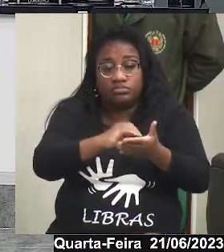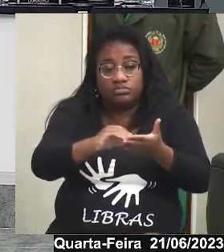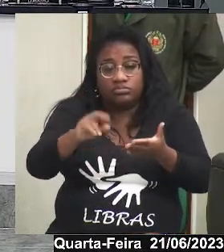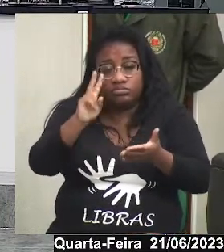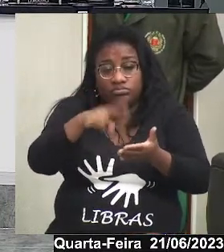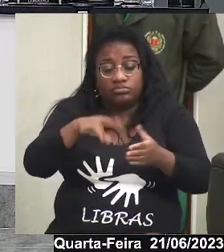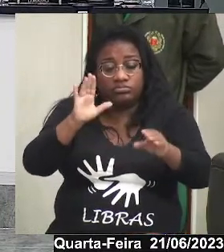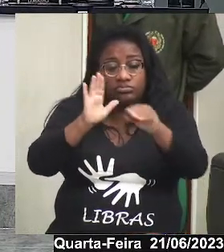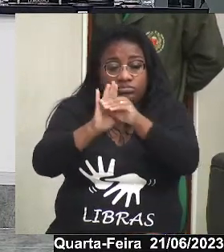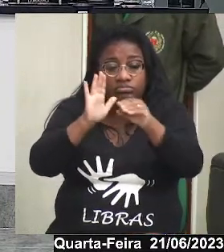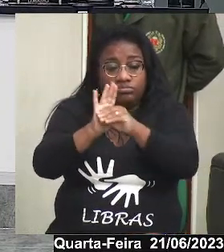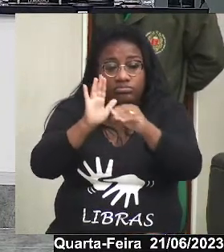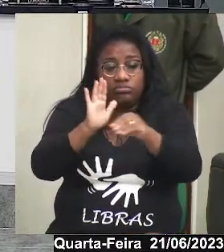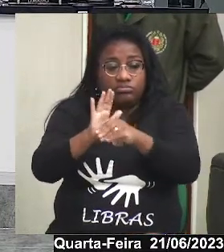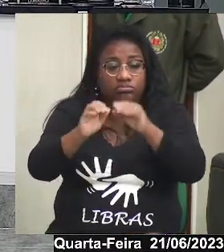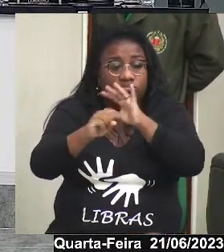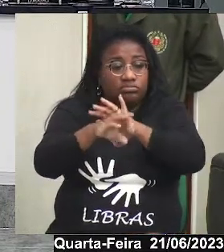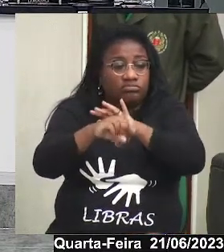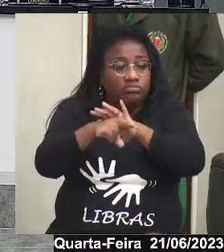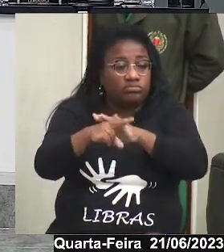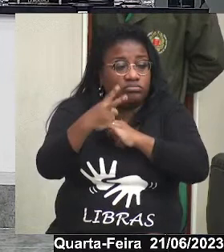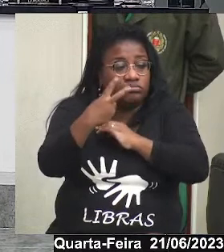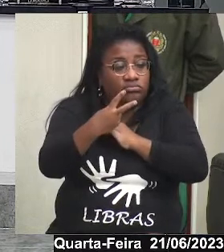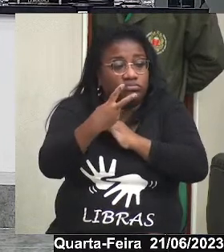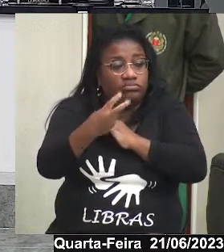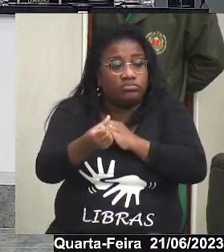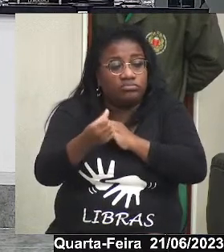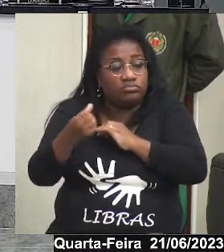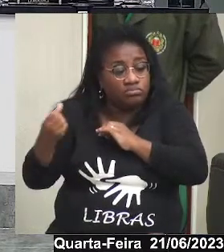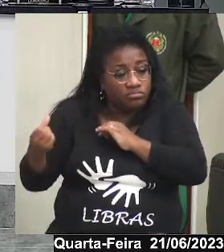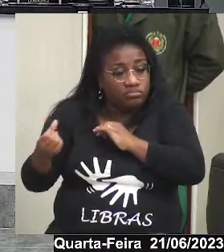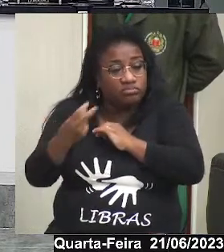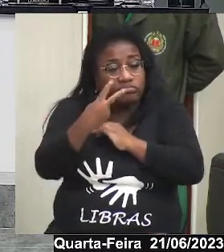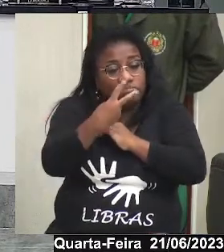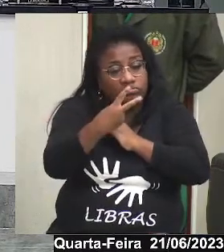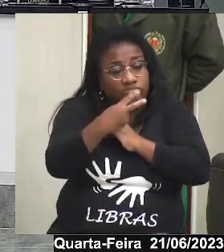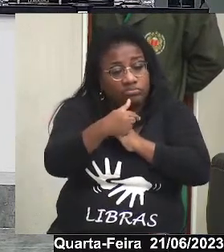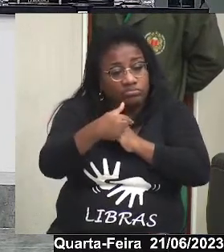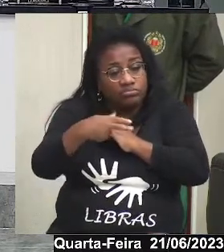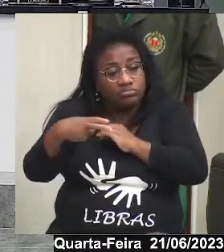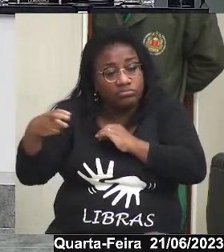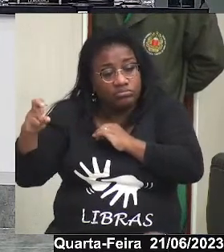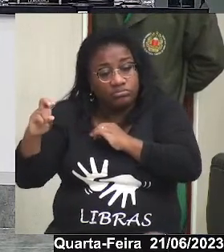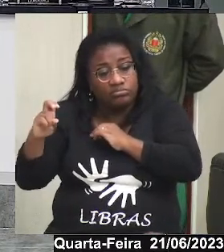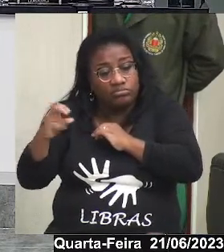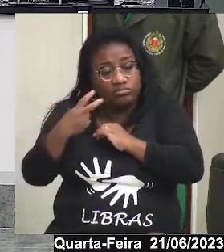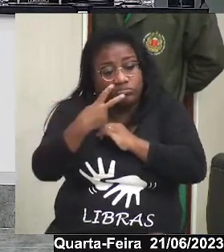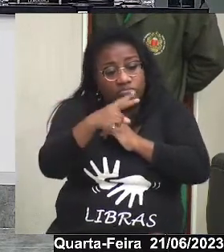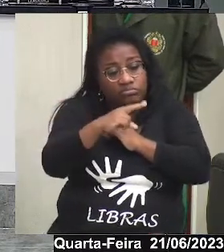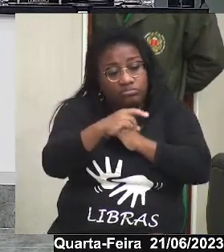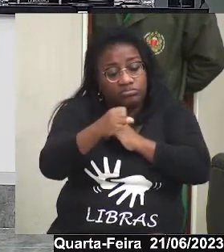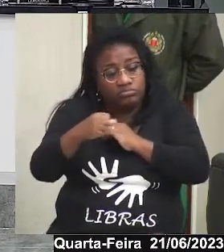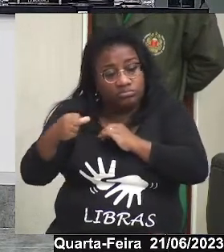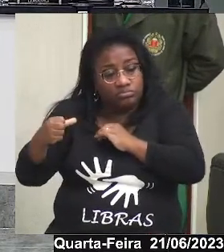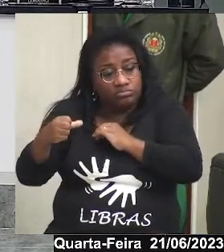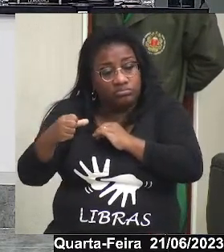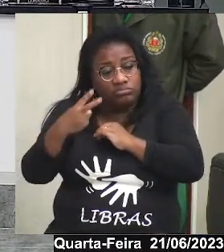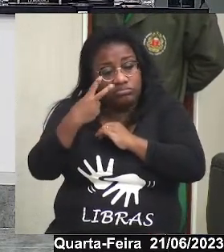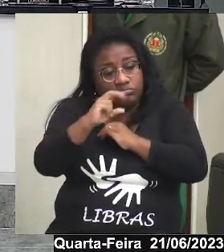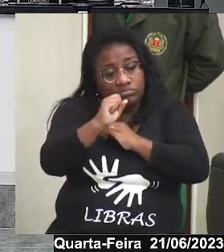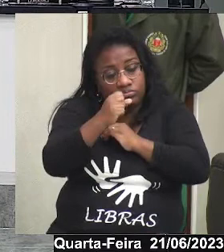que faça leitura em bloco das indicações 266, 267, 275,